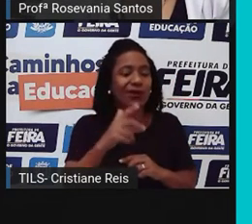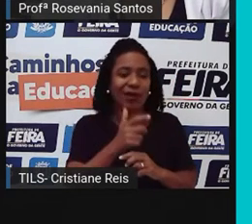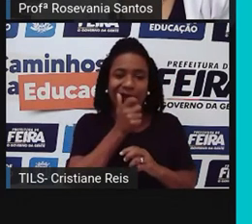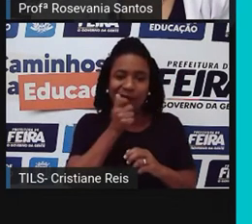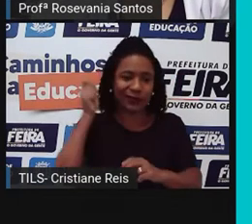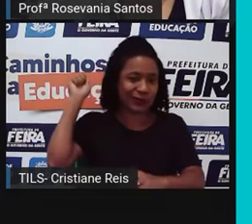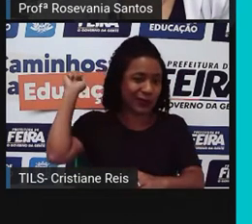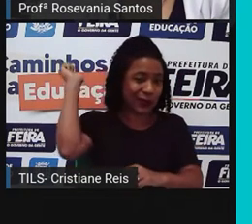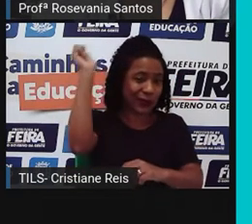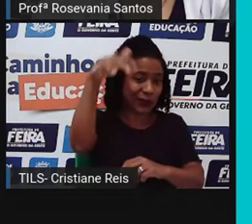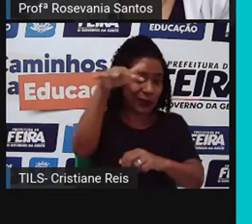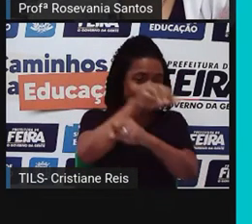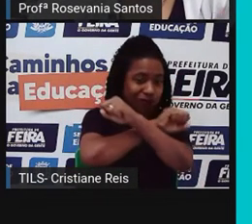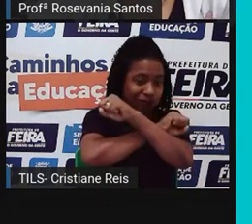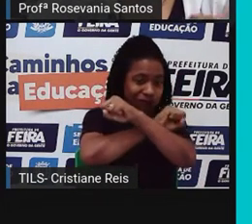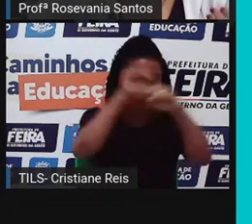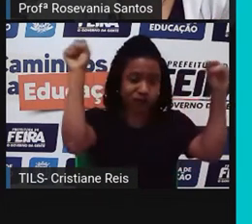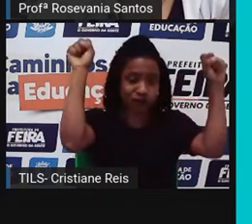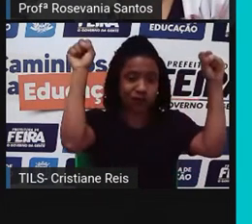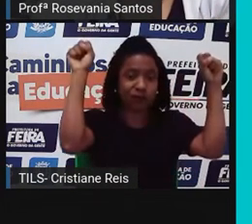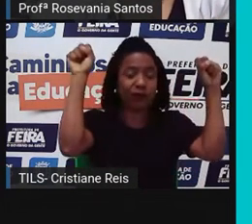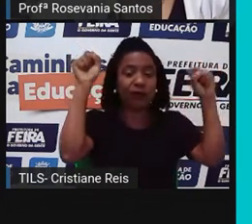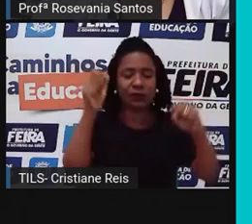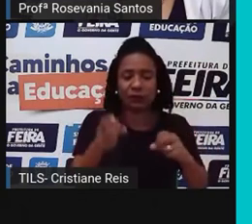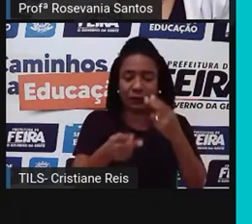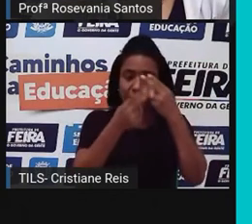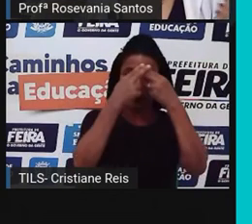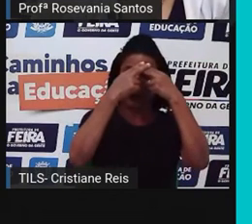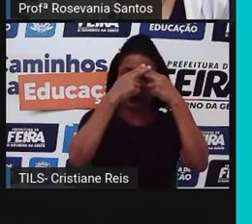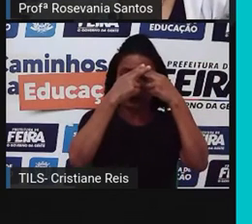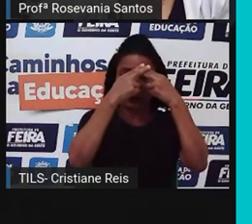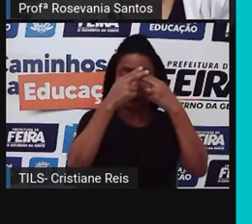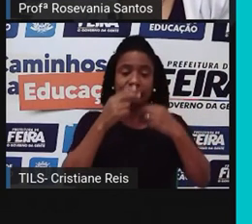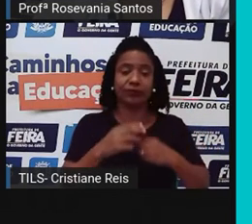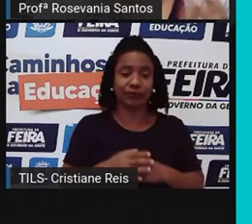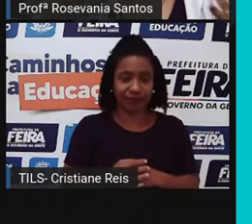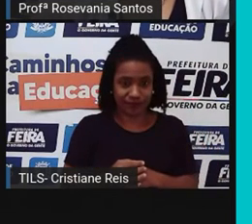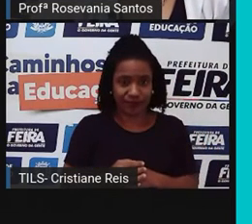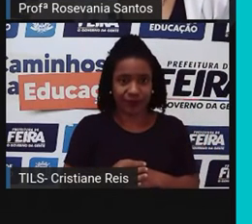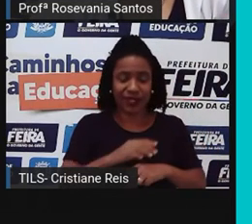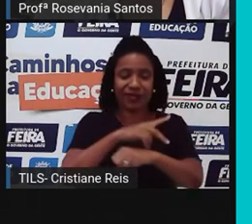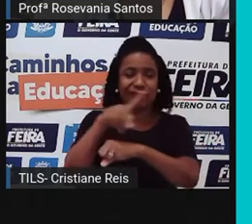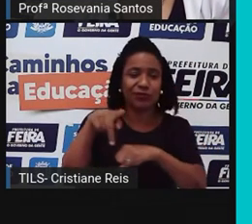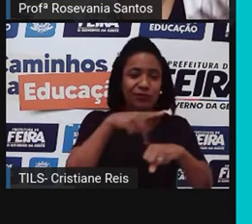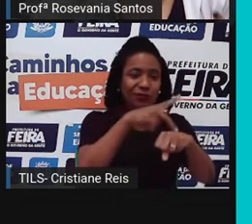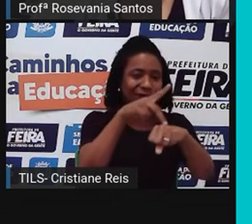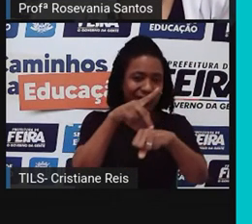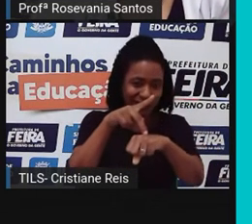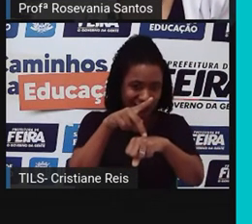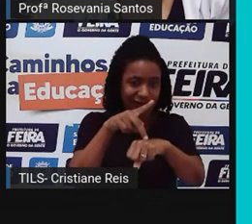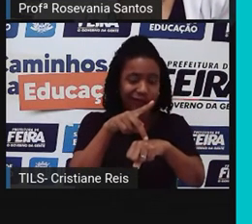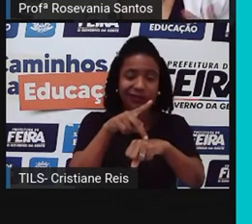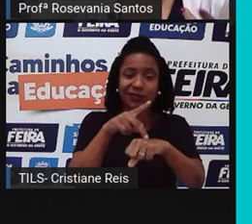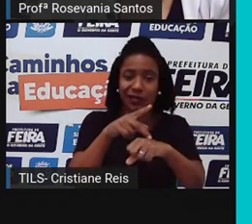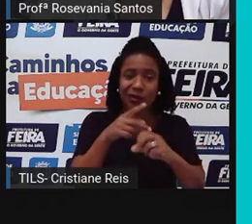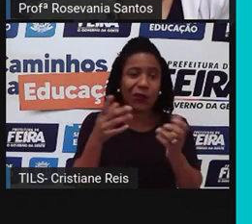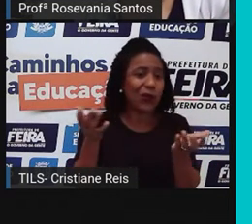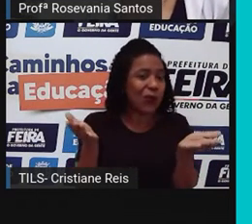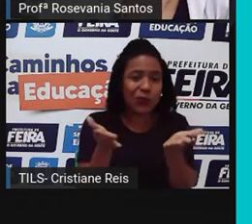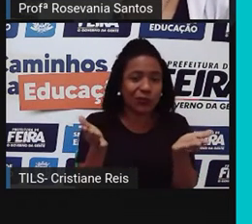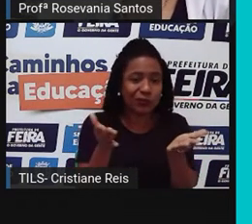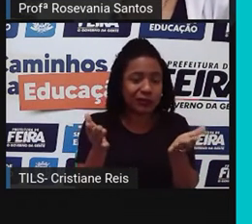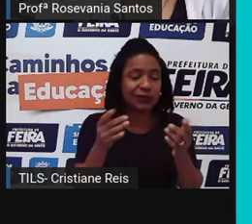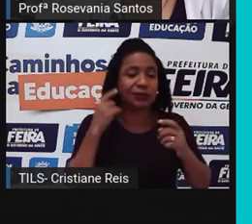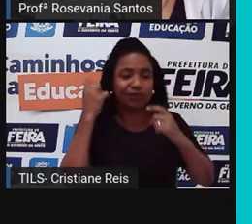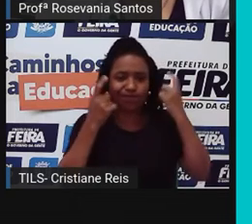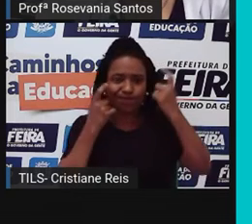outra situação referente a essa. É tanto que hoje nenhum país quer criar nenhum tipo de conflito que